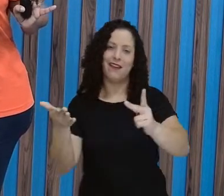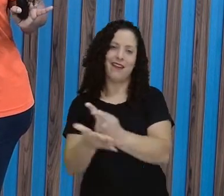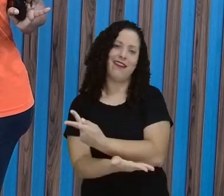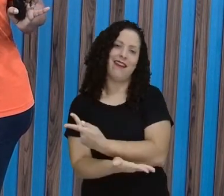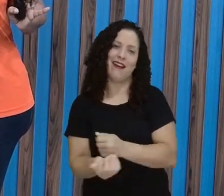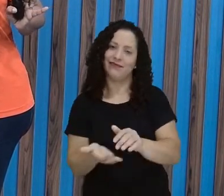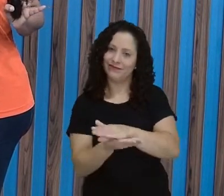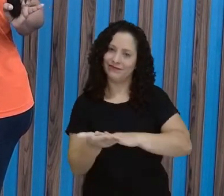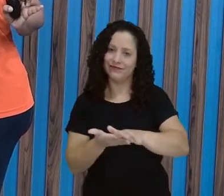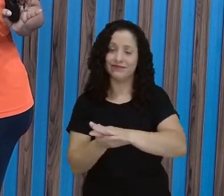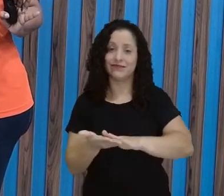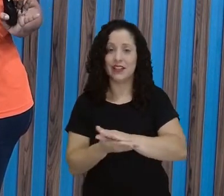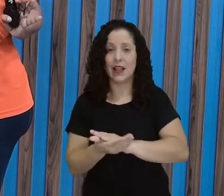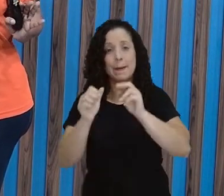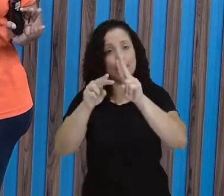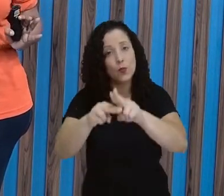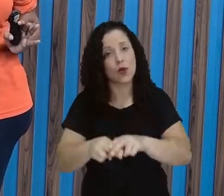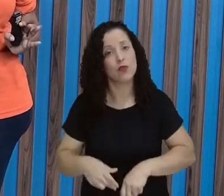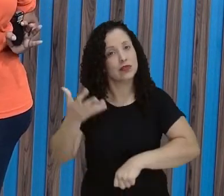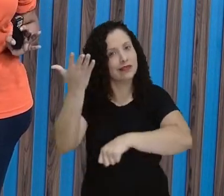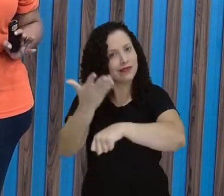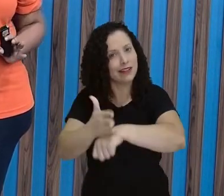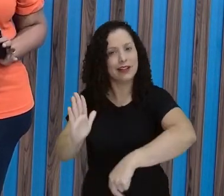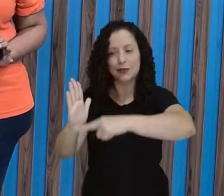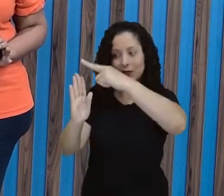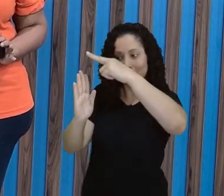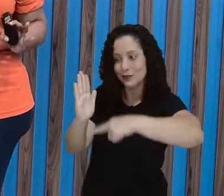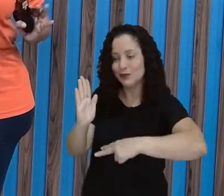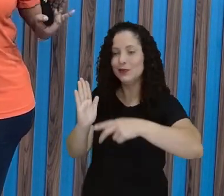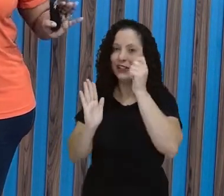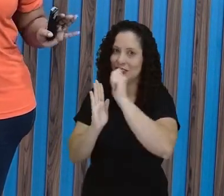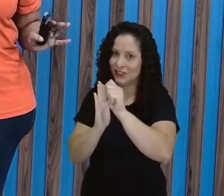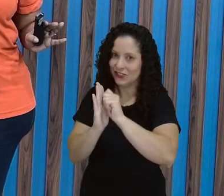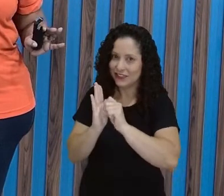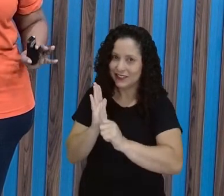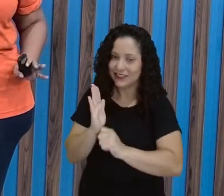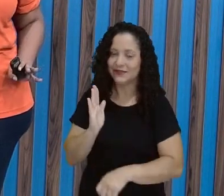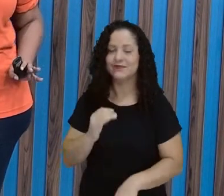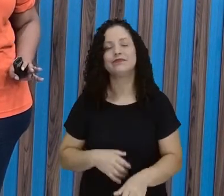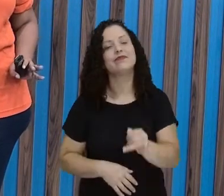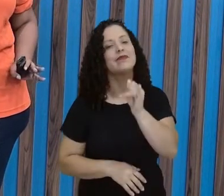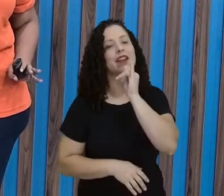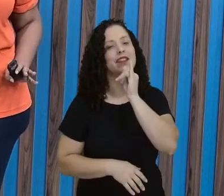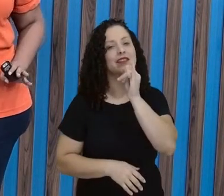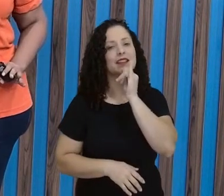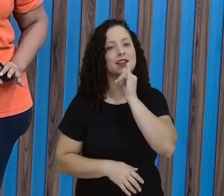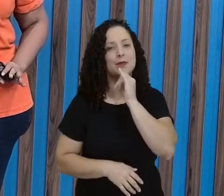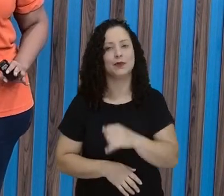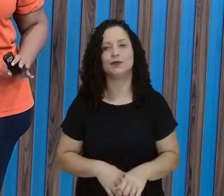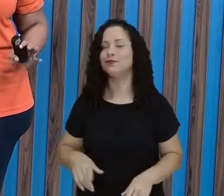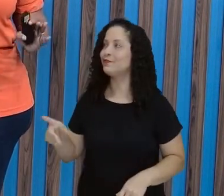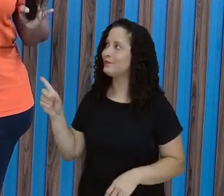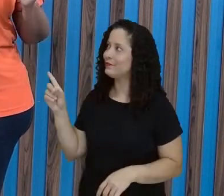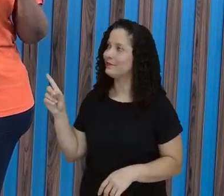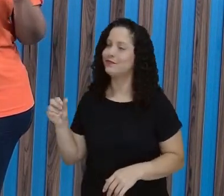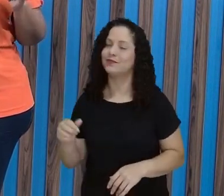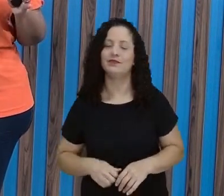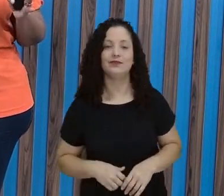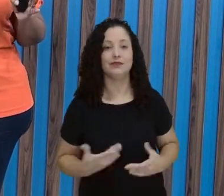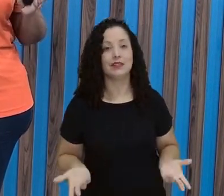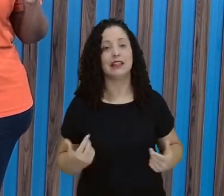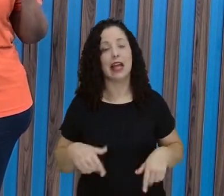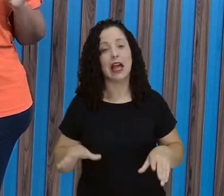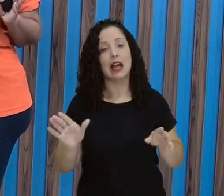leitura e escrita, por prática. Não é assim? Por exemplo, aí no cabeçalho da